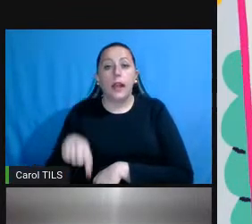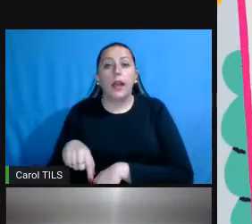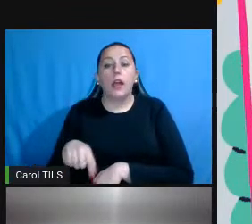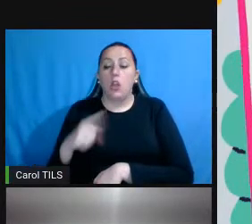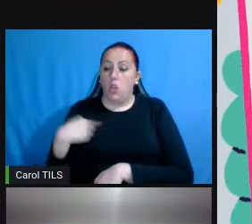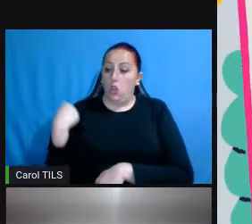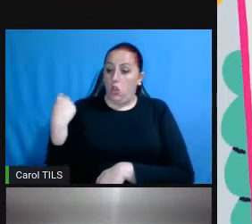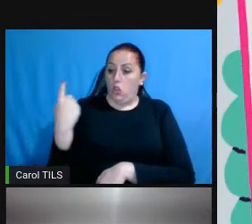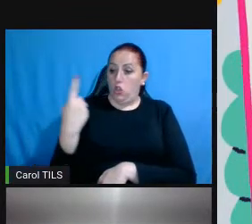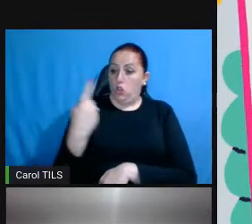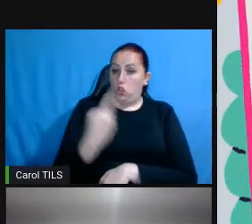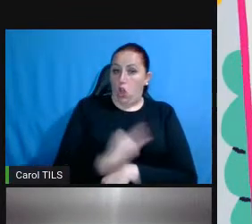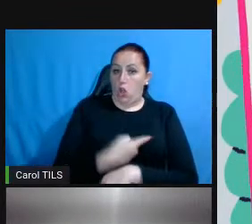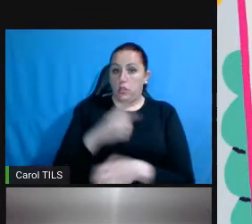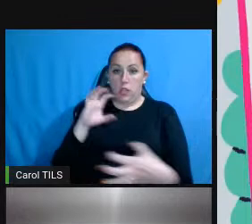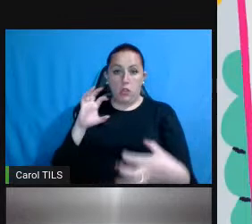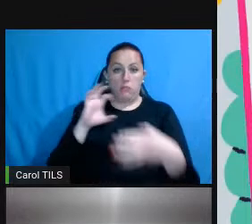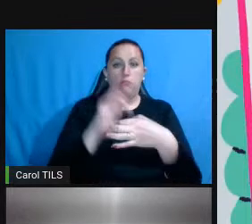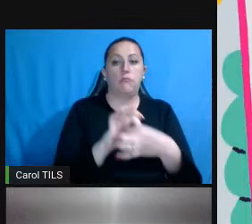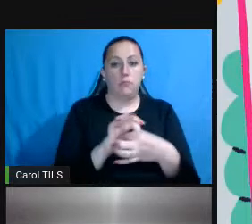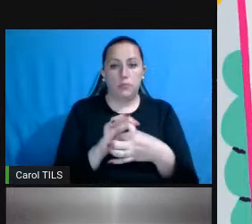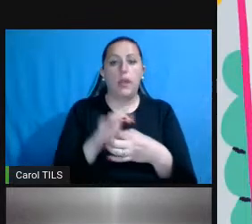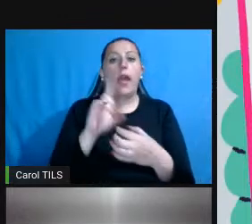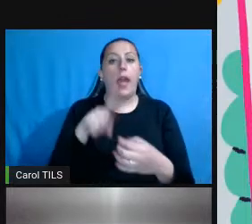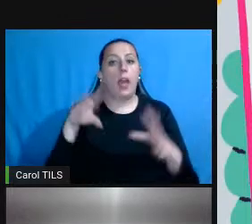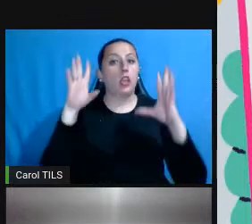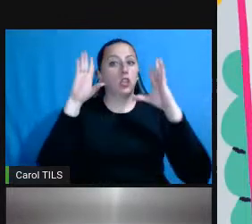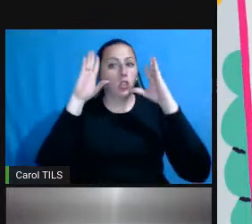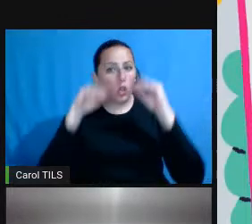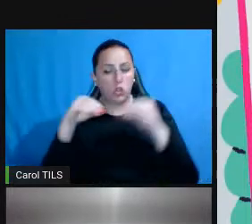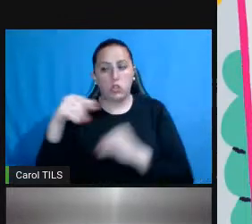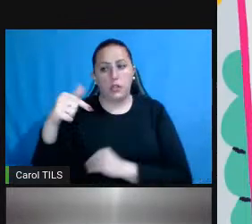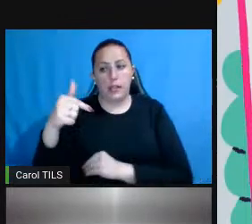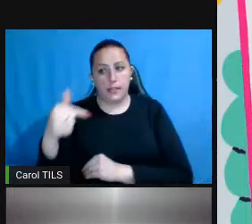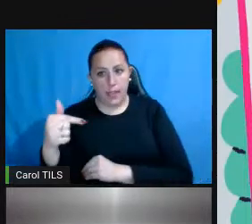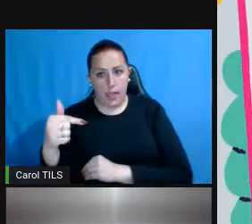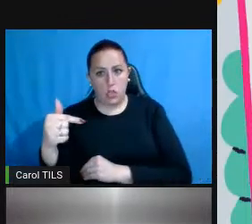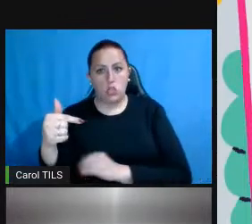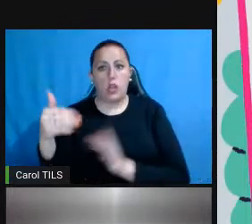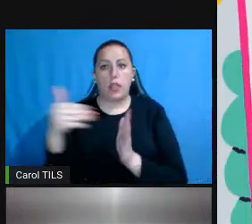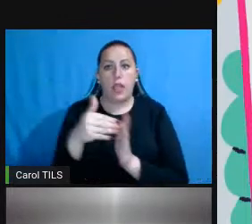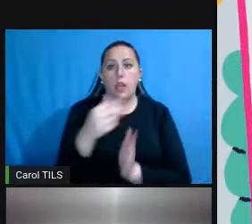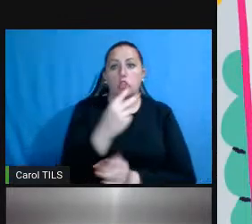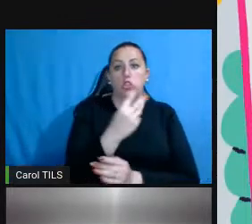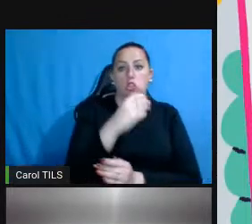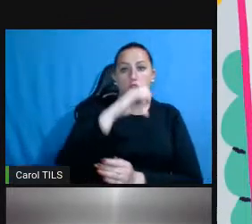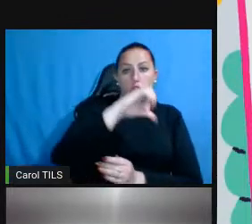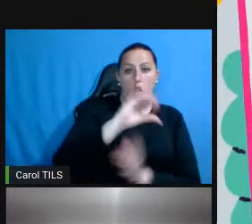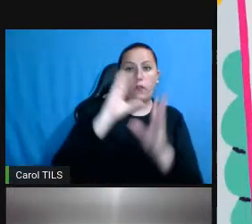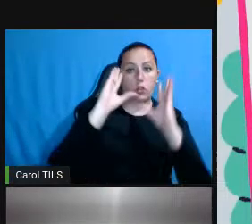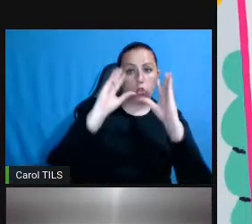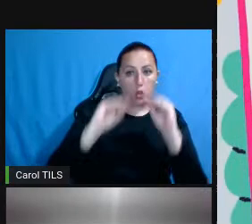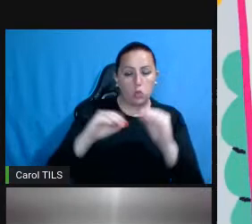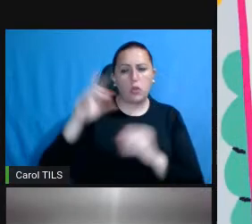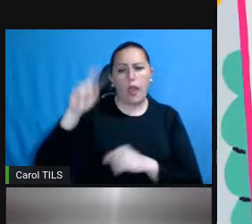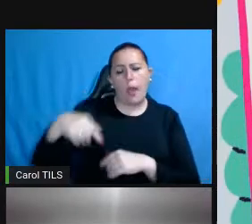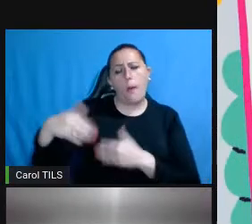Nós Conectando. Vai ser à noite também, das 19 às 21. Então, é um